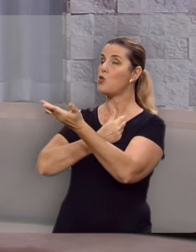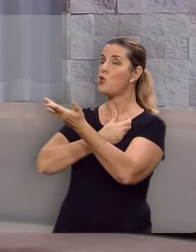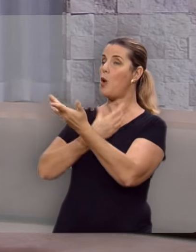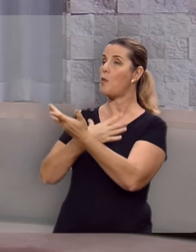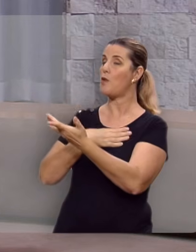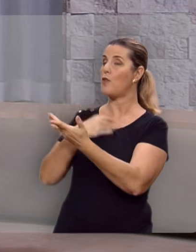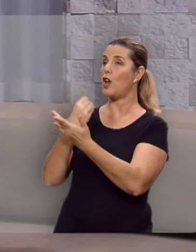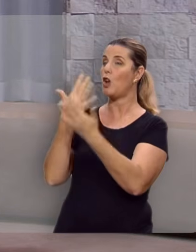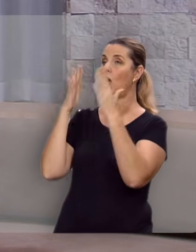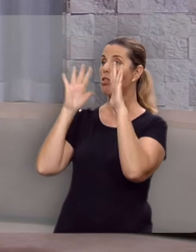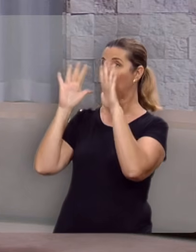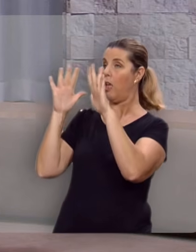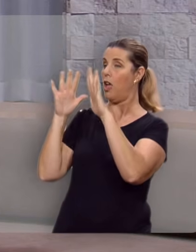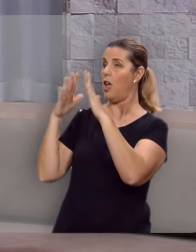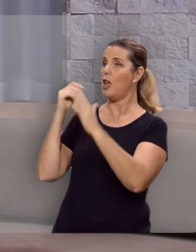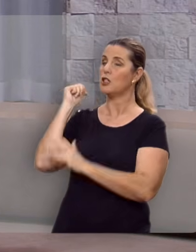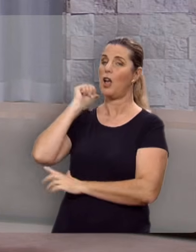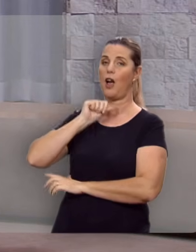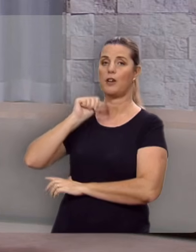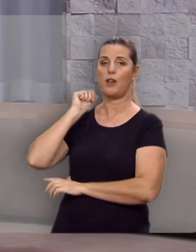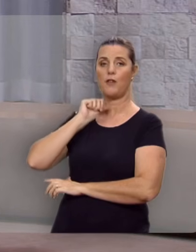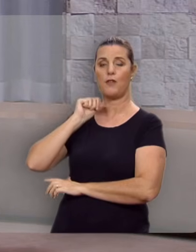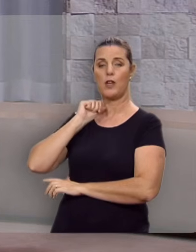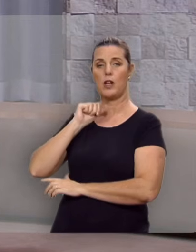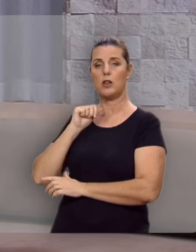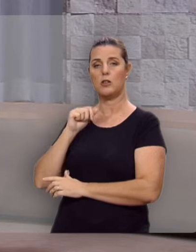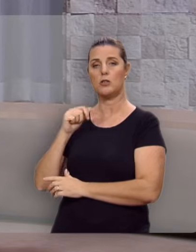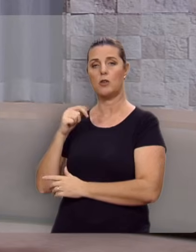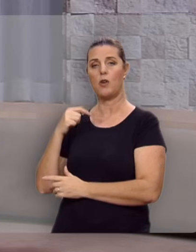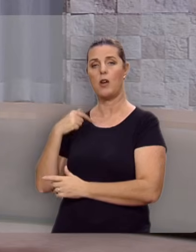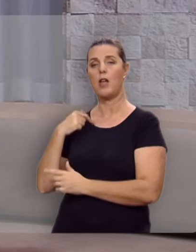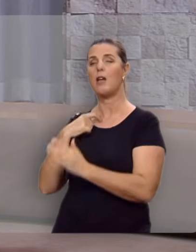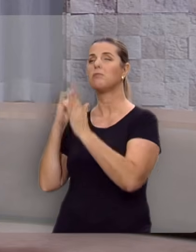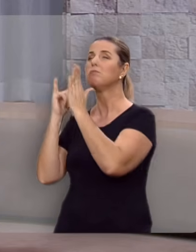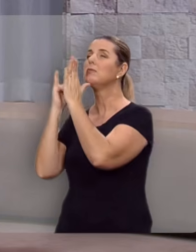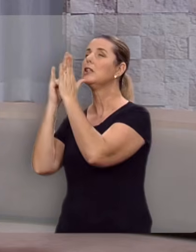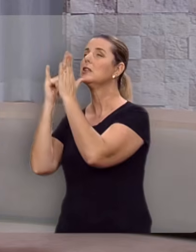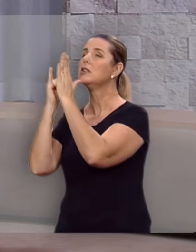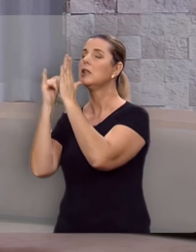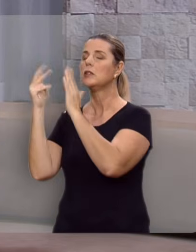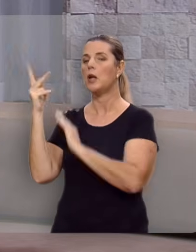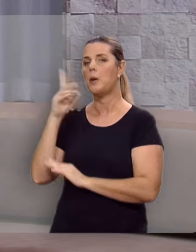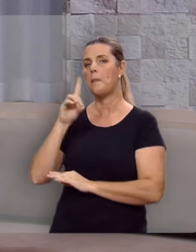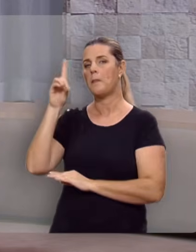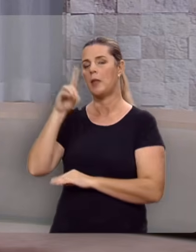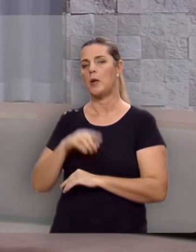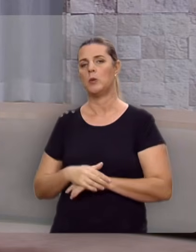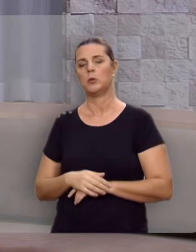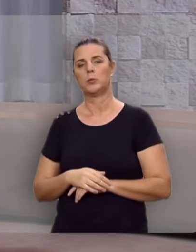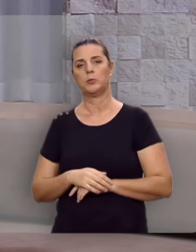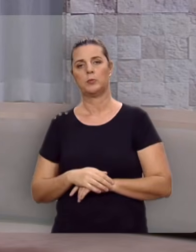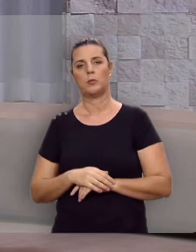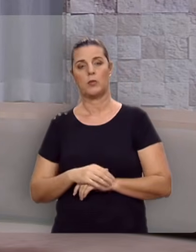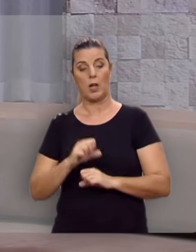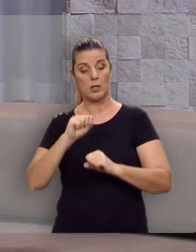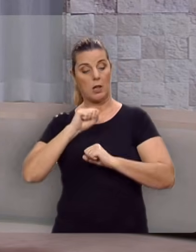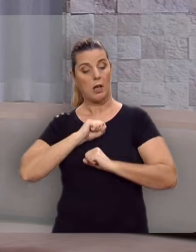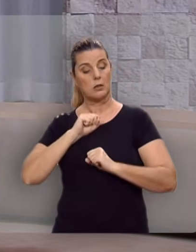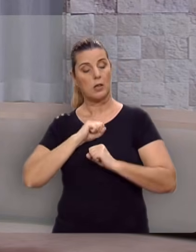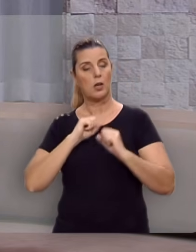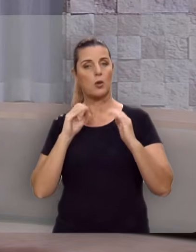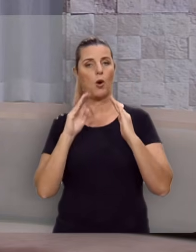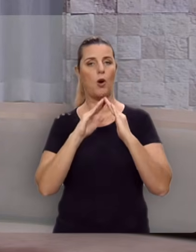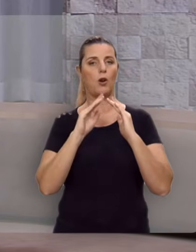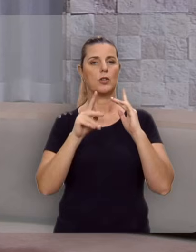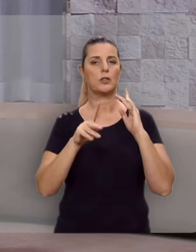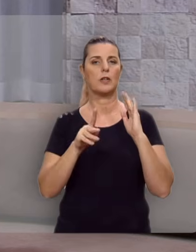todos eles. Eram 10 filhos. Jó se colocava como intercessor dos seus filhos, como sacerdote do